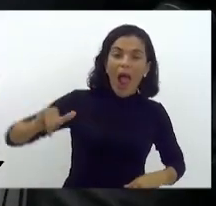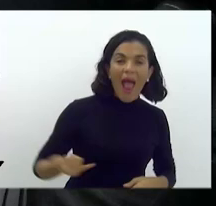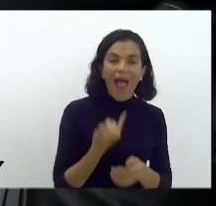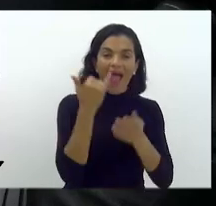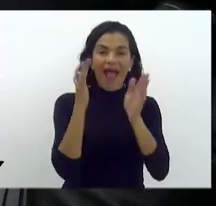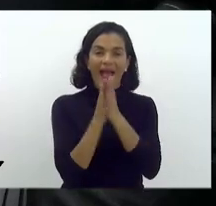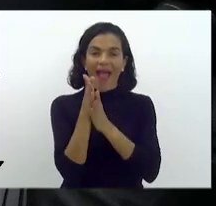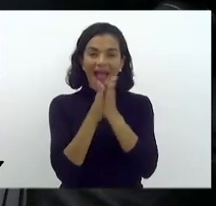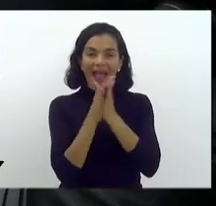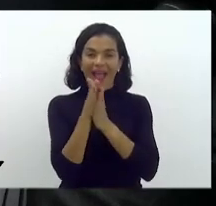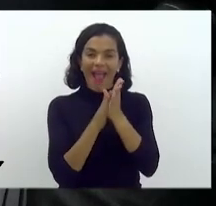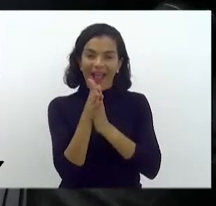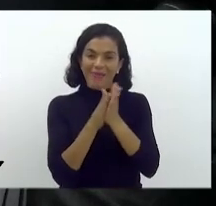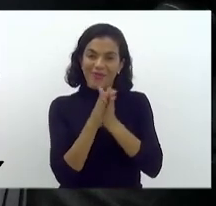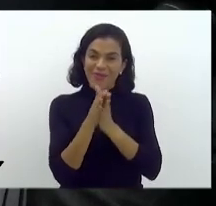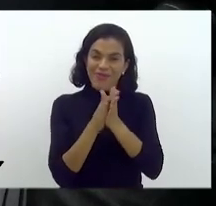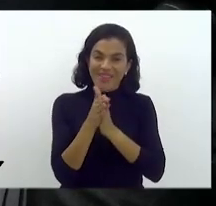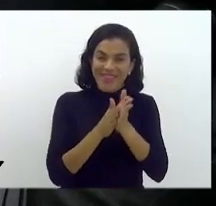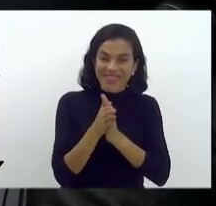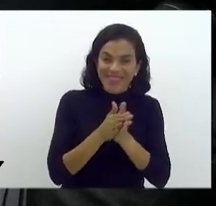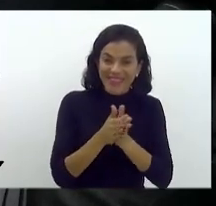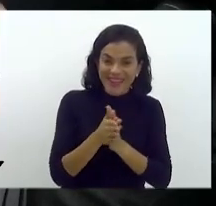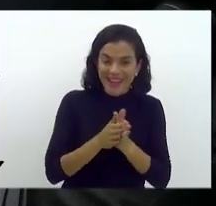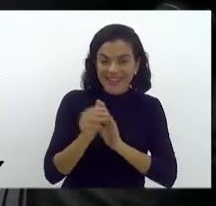desse sistema patriarcal